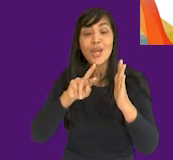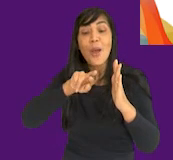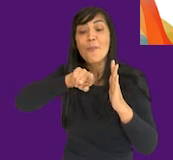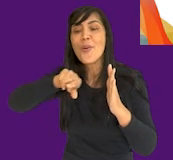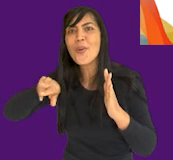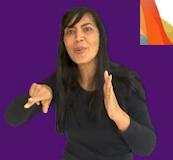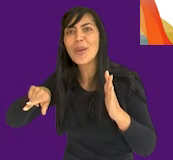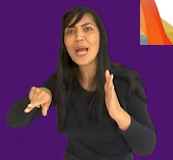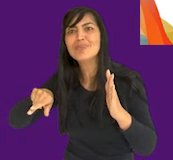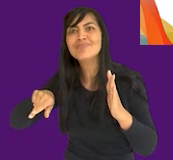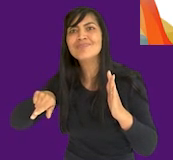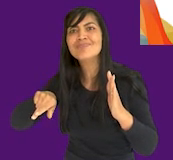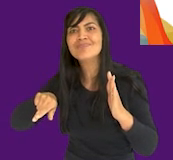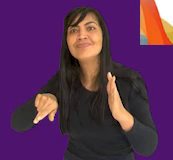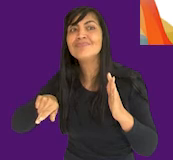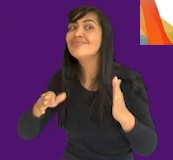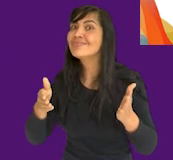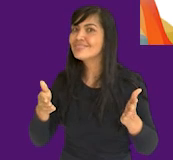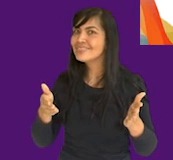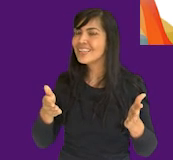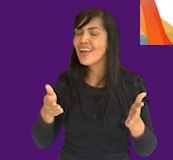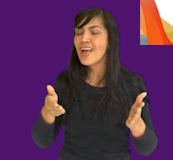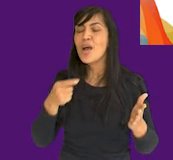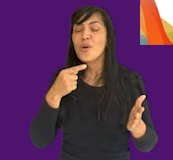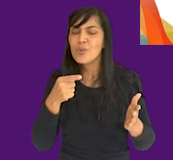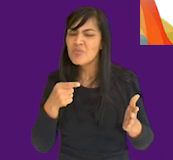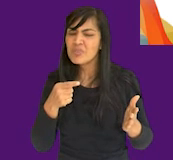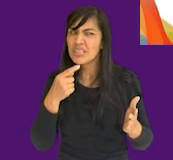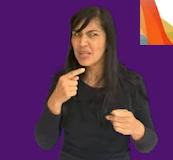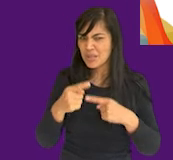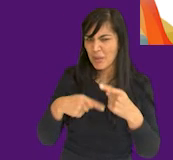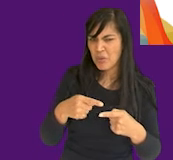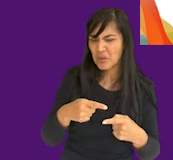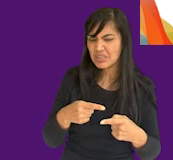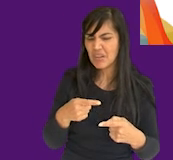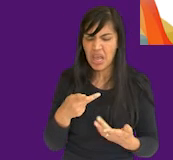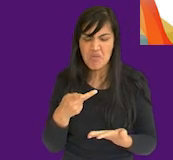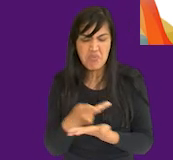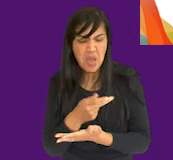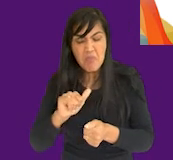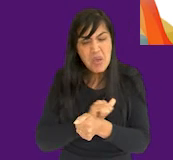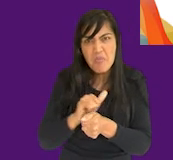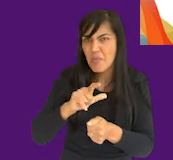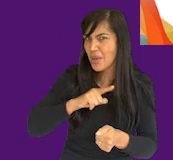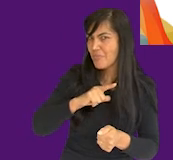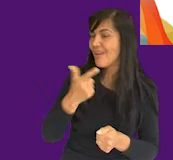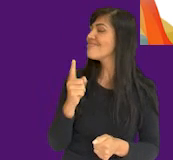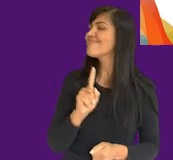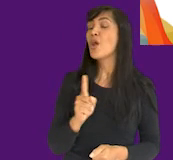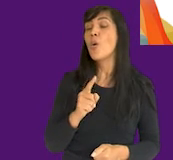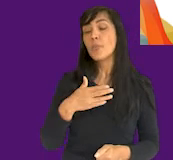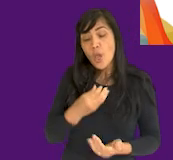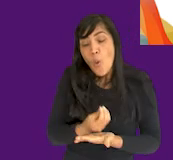e quatro da de negócio diferentes forma que eles não posso reclamar que eles não têm estratégia de